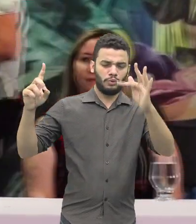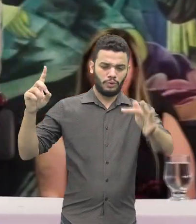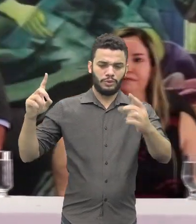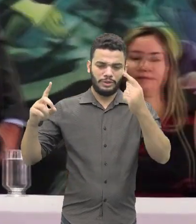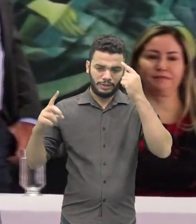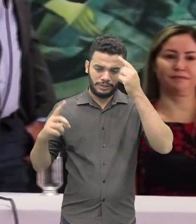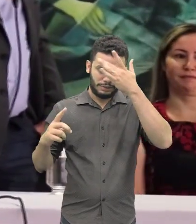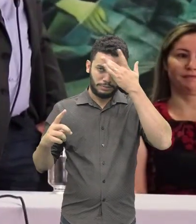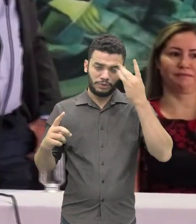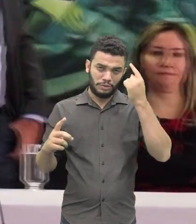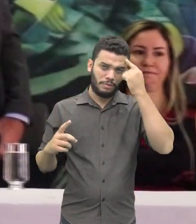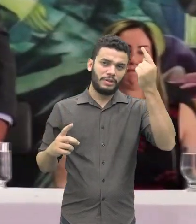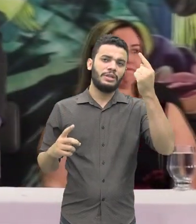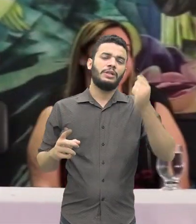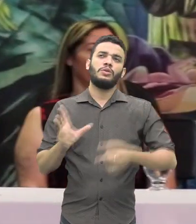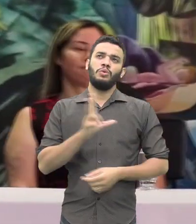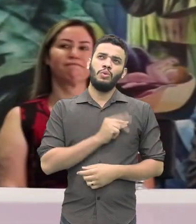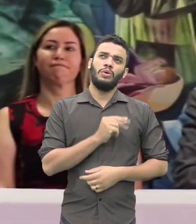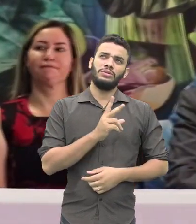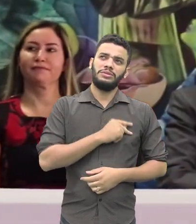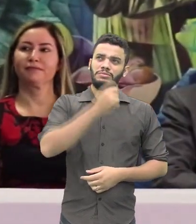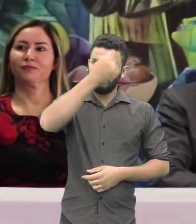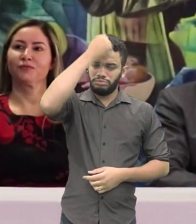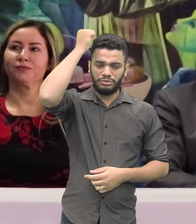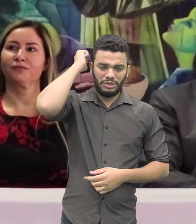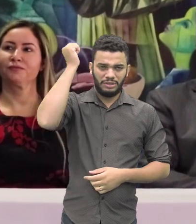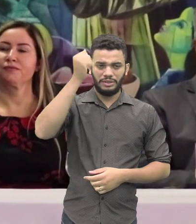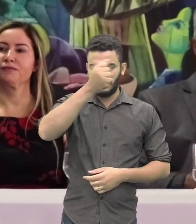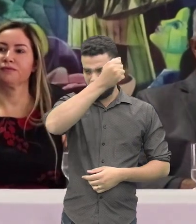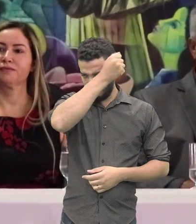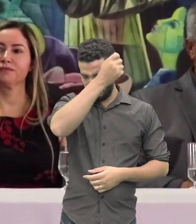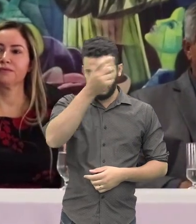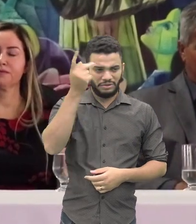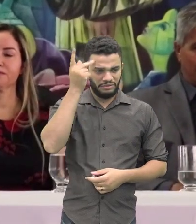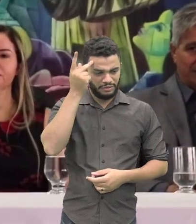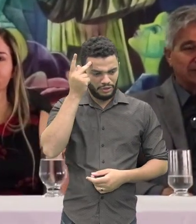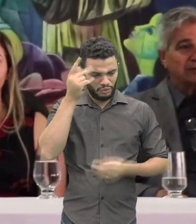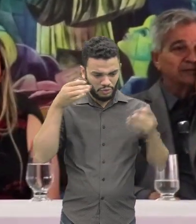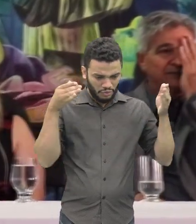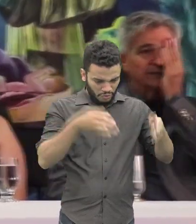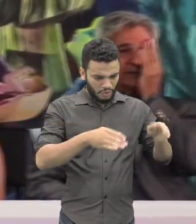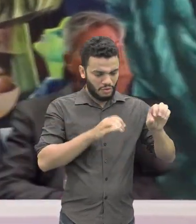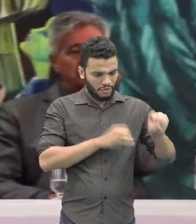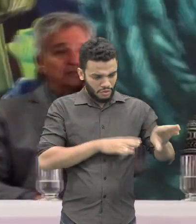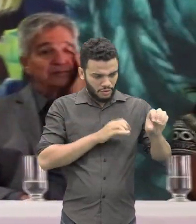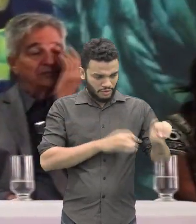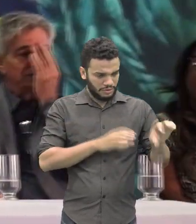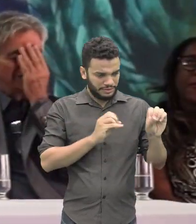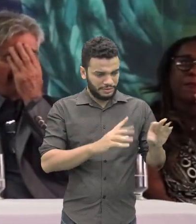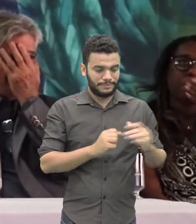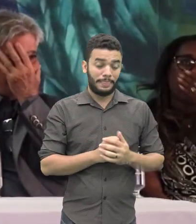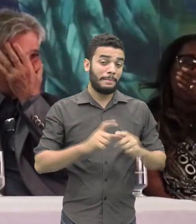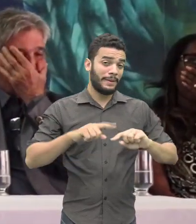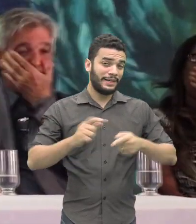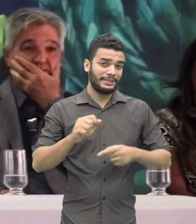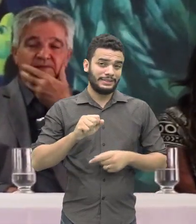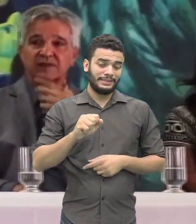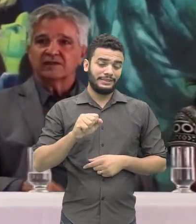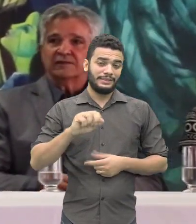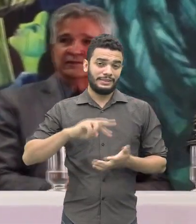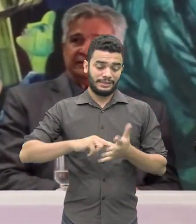da equipe viu prata prefeito não faz nada sozinho Muito pelo contrário nós precisamos o secretários os diretores